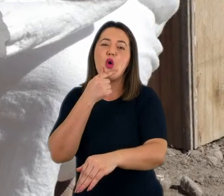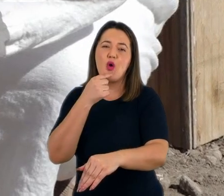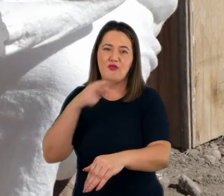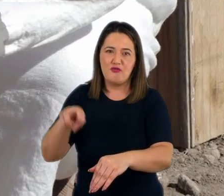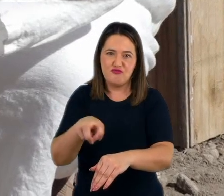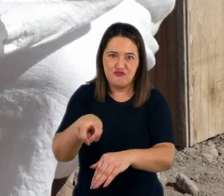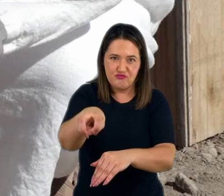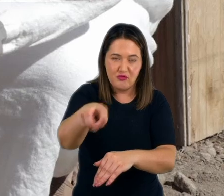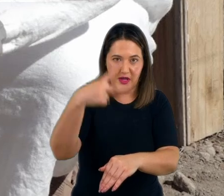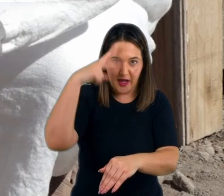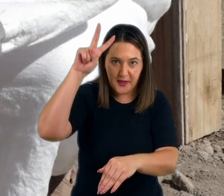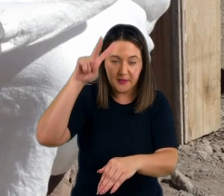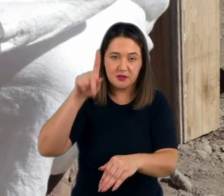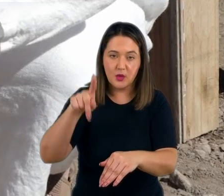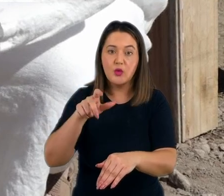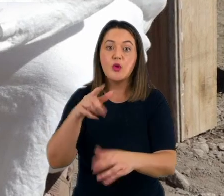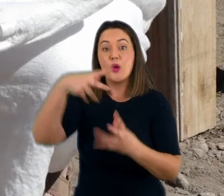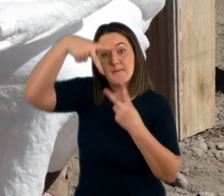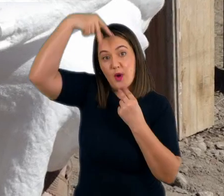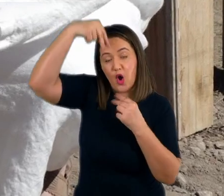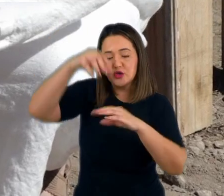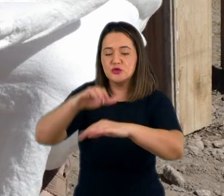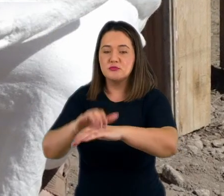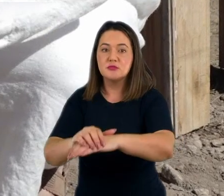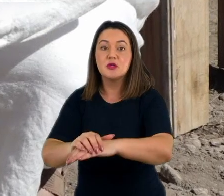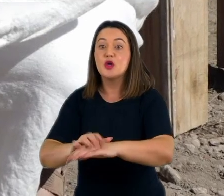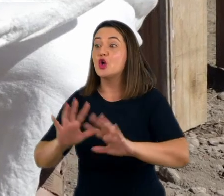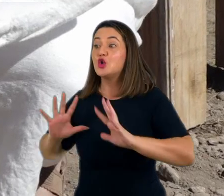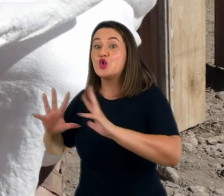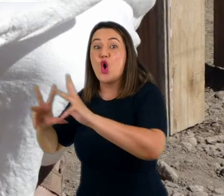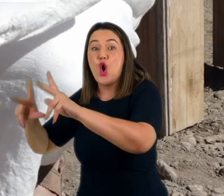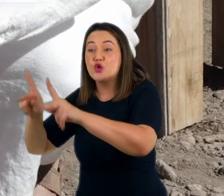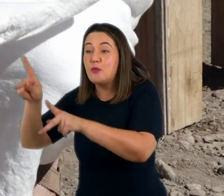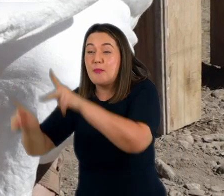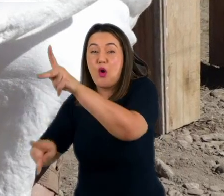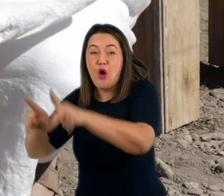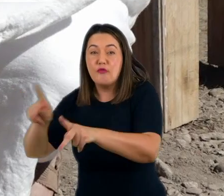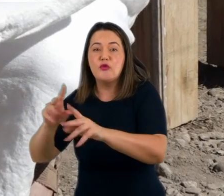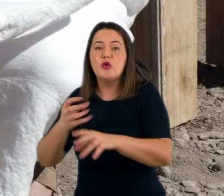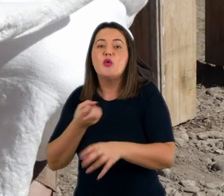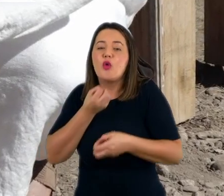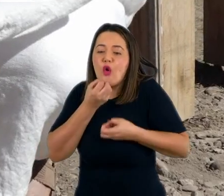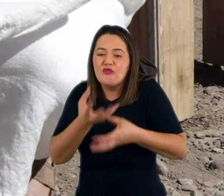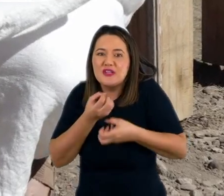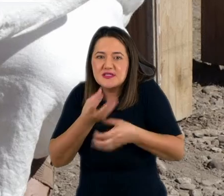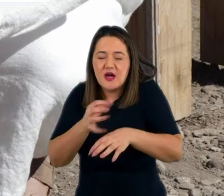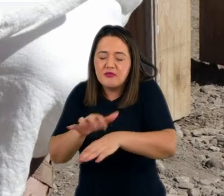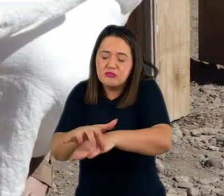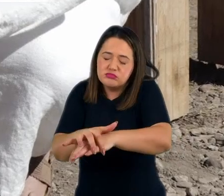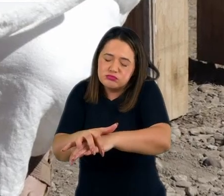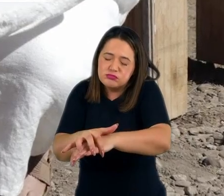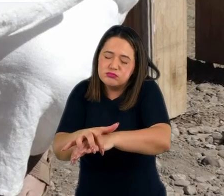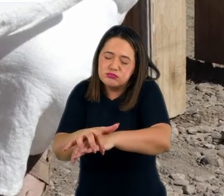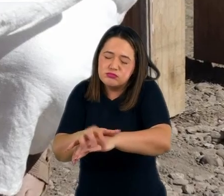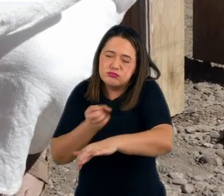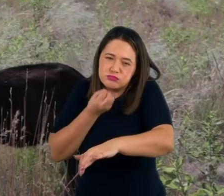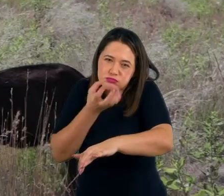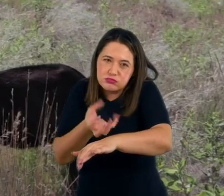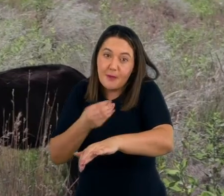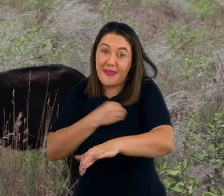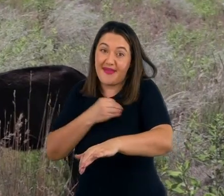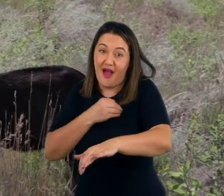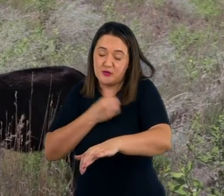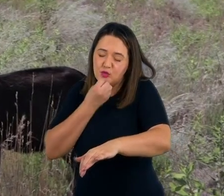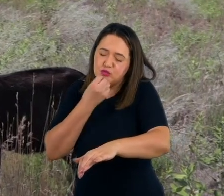também chamado de bode expiatório. Ele confessava os pecados do povo sobre a cabeça desse animal.